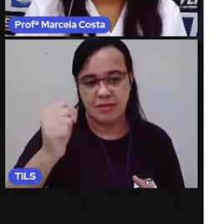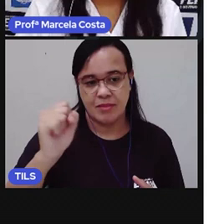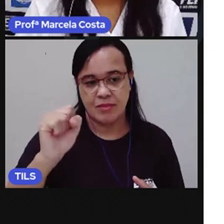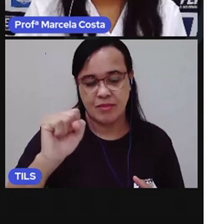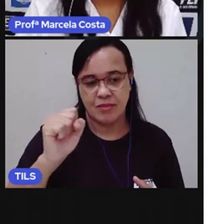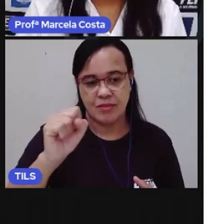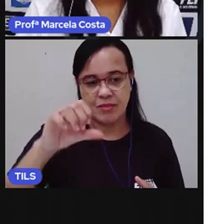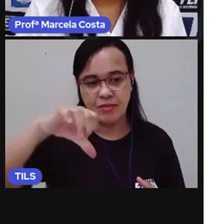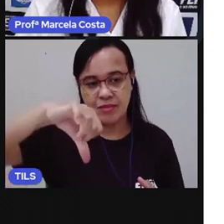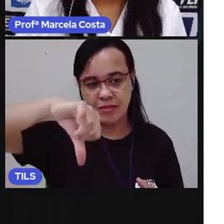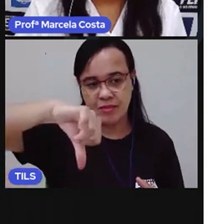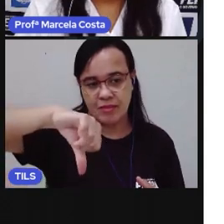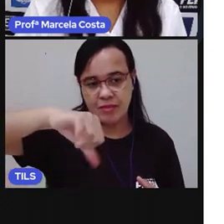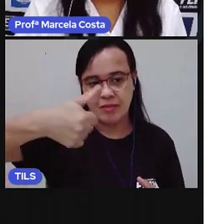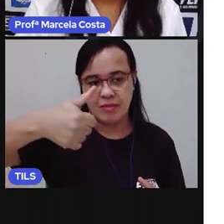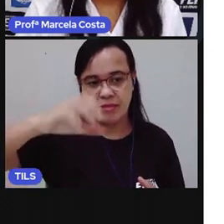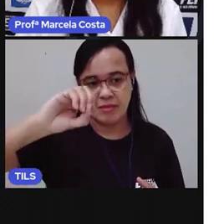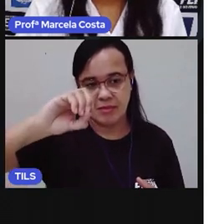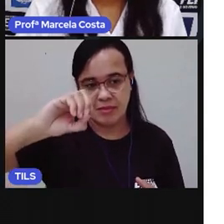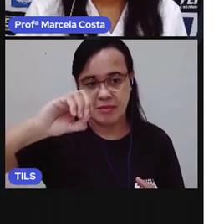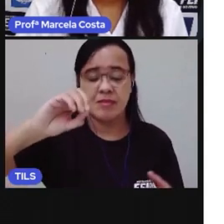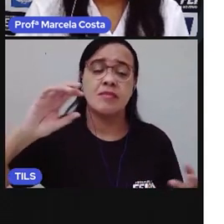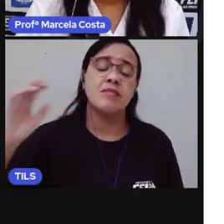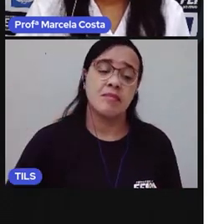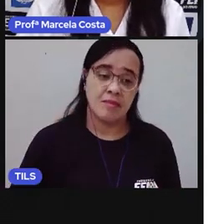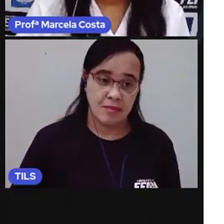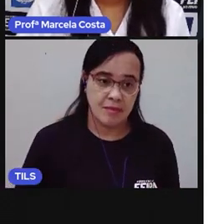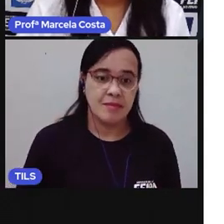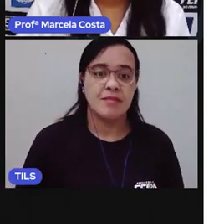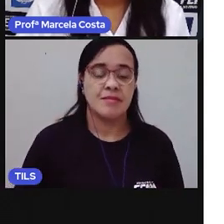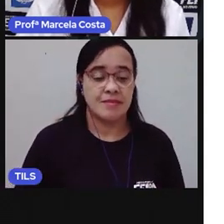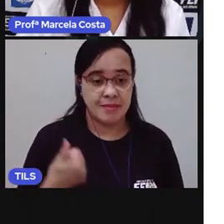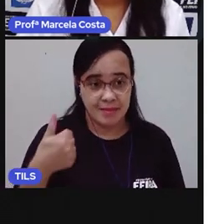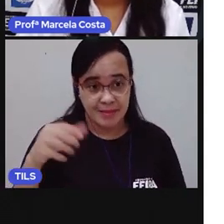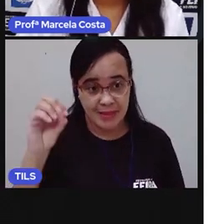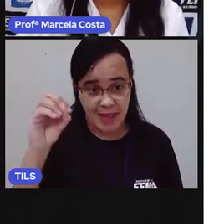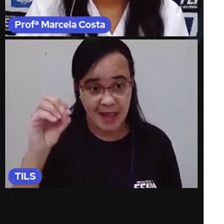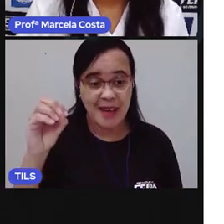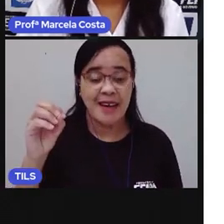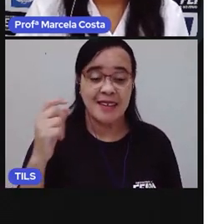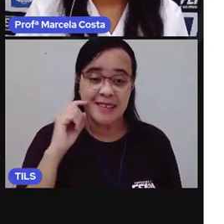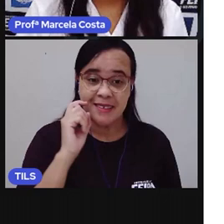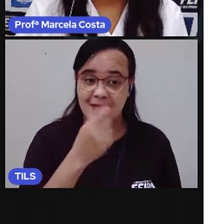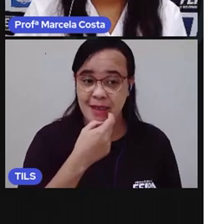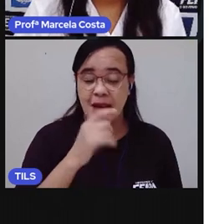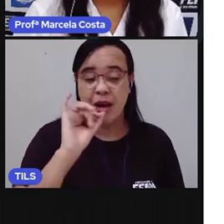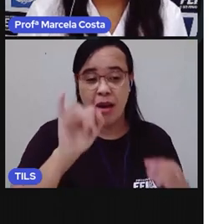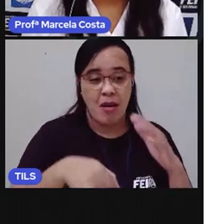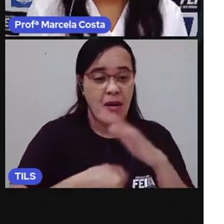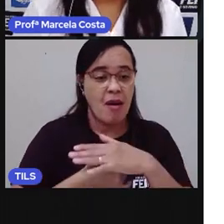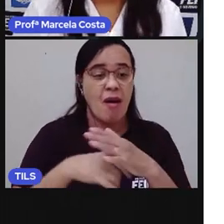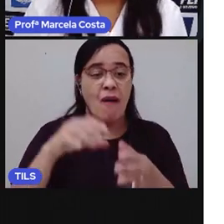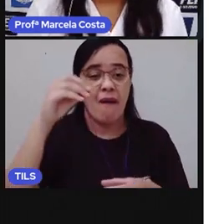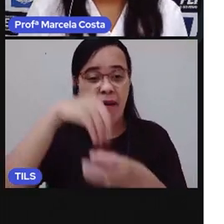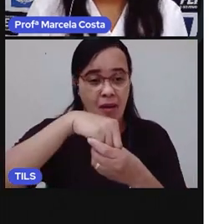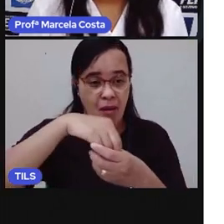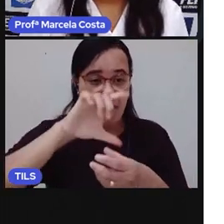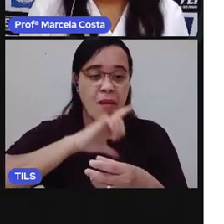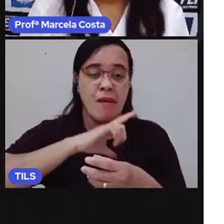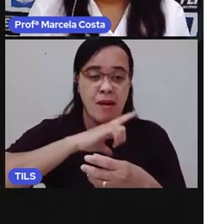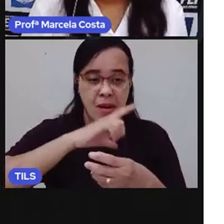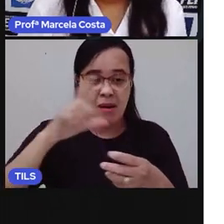8 9 10 10 dentes na parte inferior